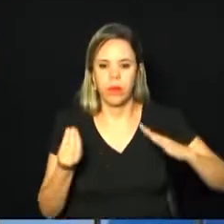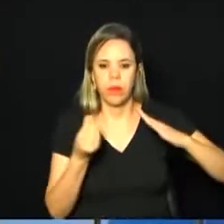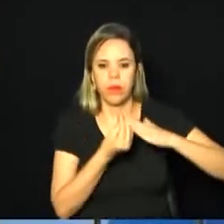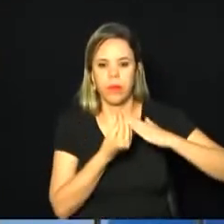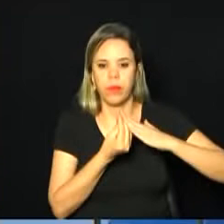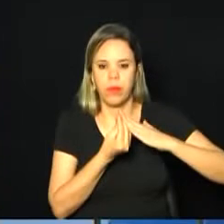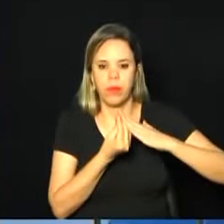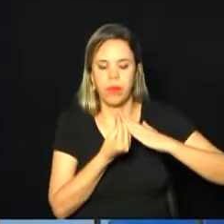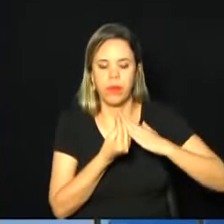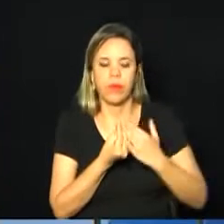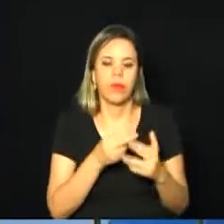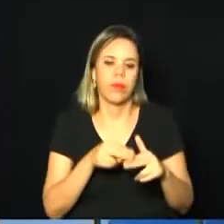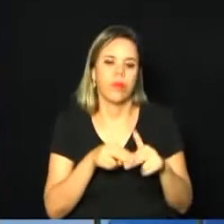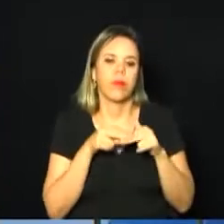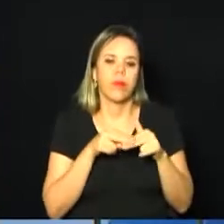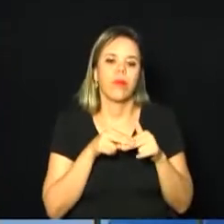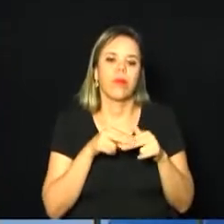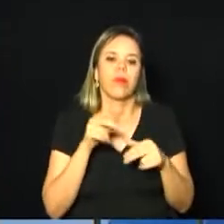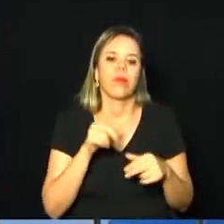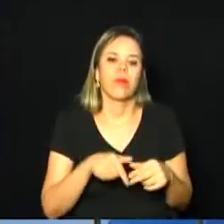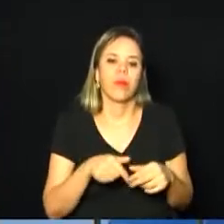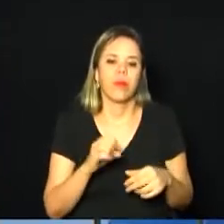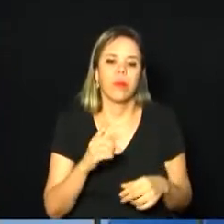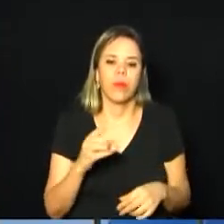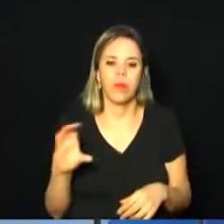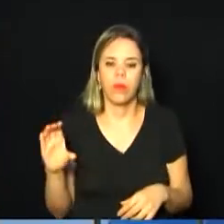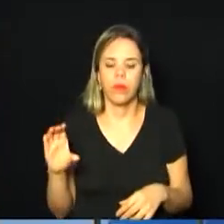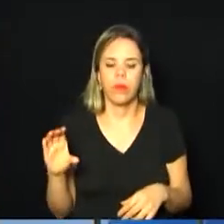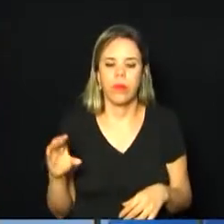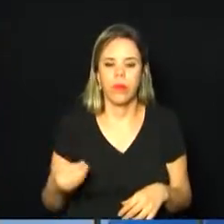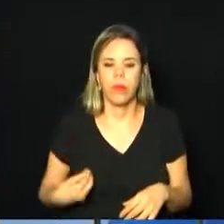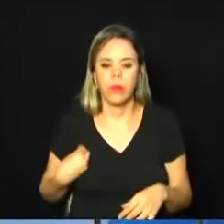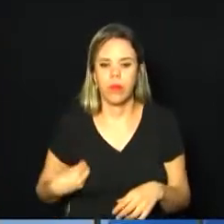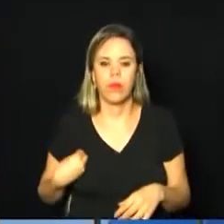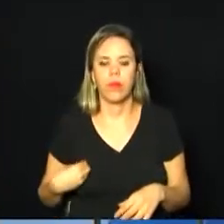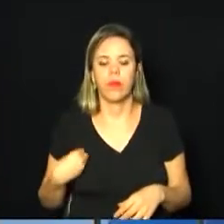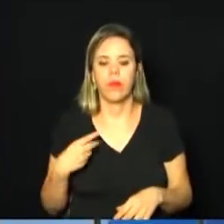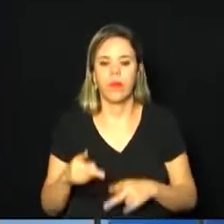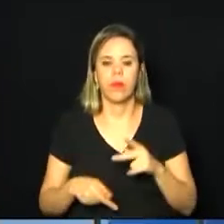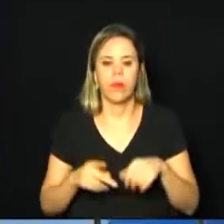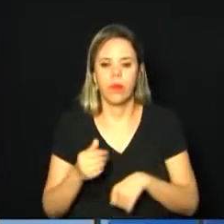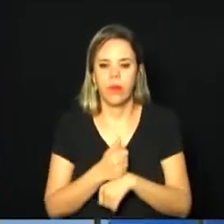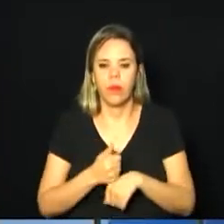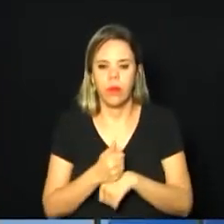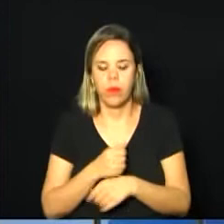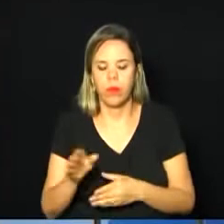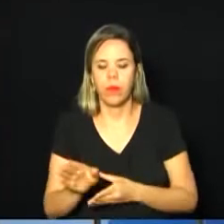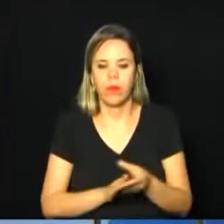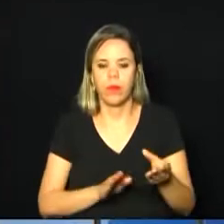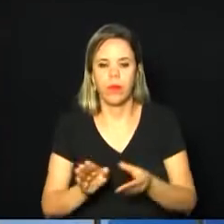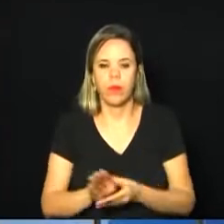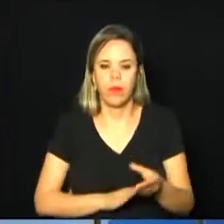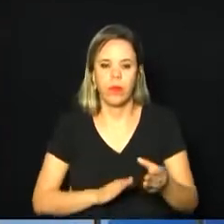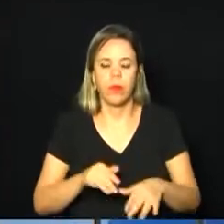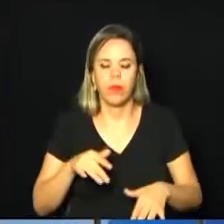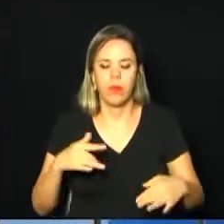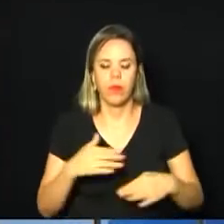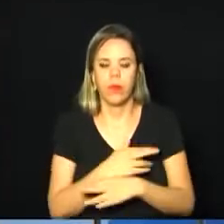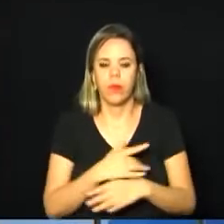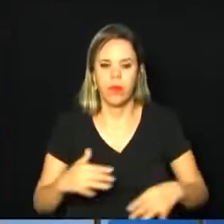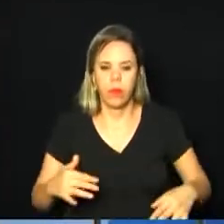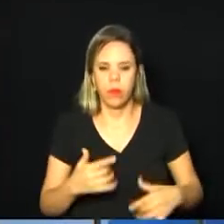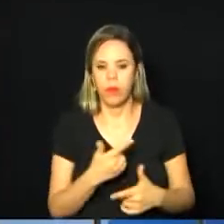Então por conta disso ainda é que estará ali agente de mobilidade orientando o trânsito